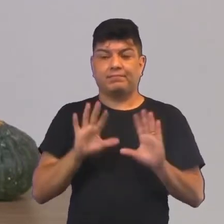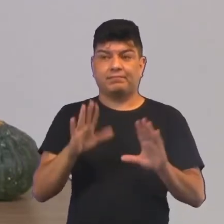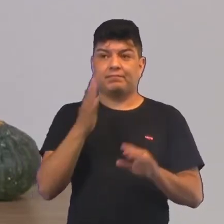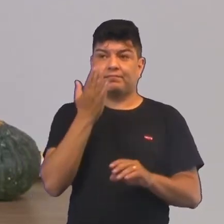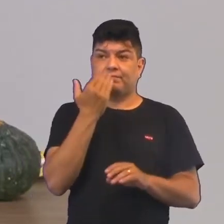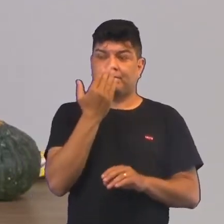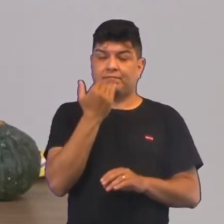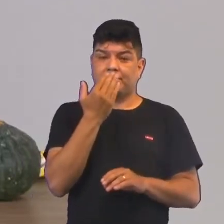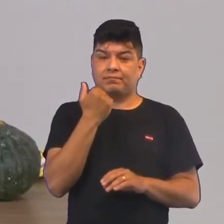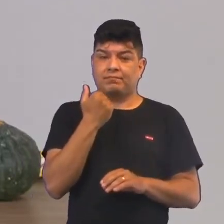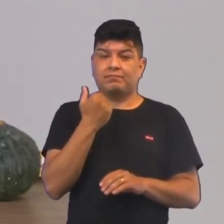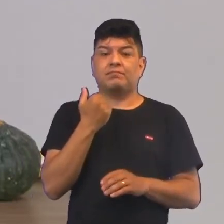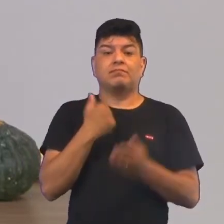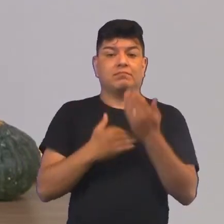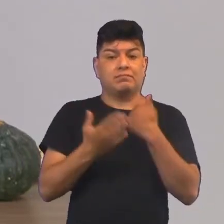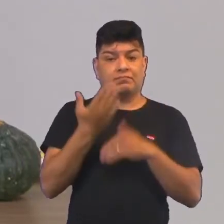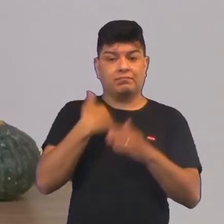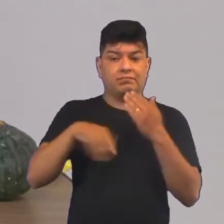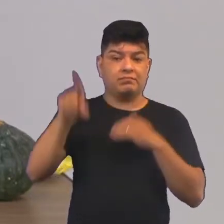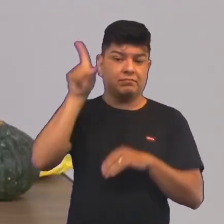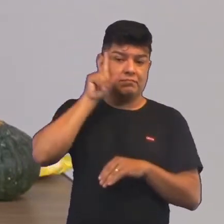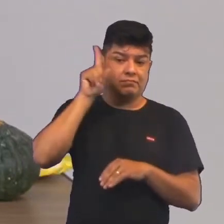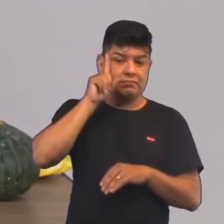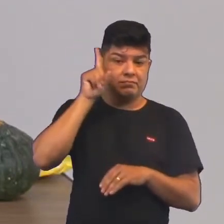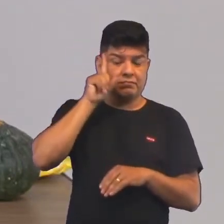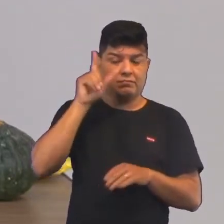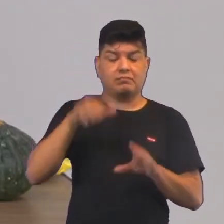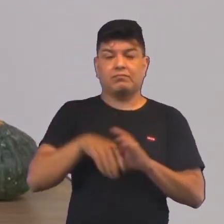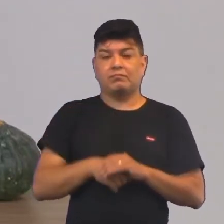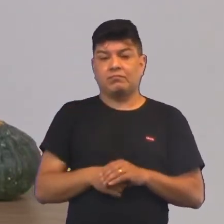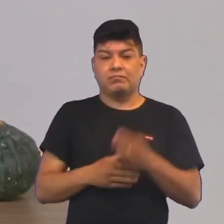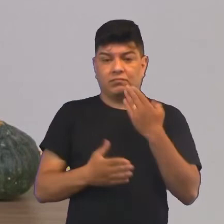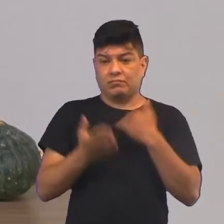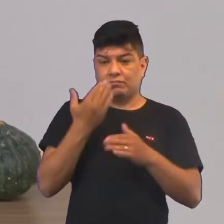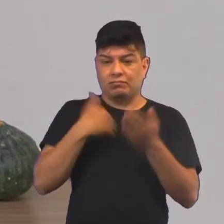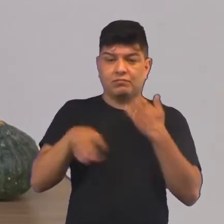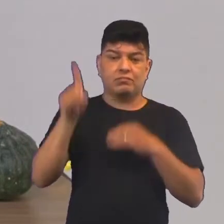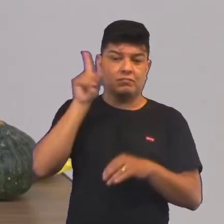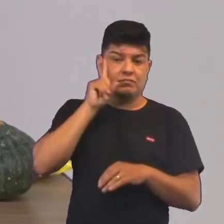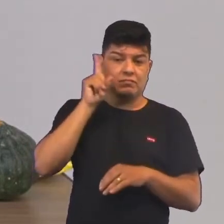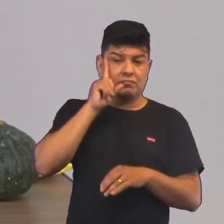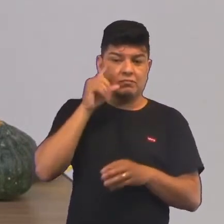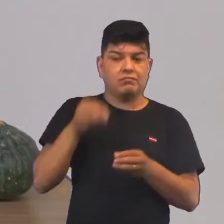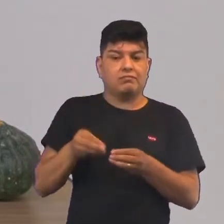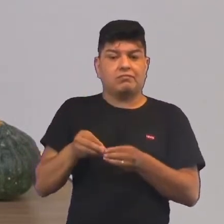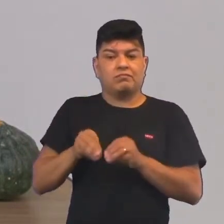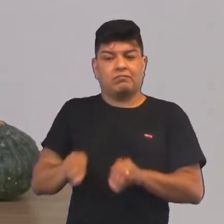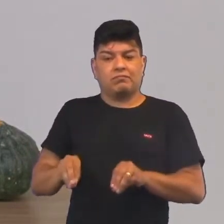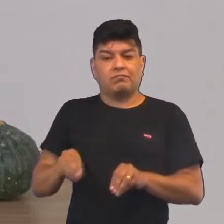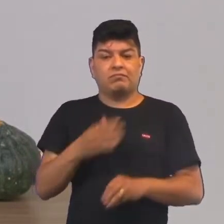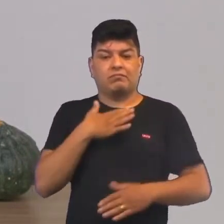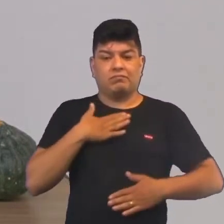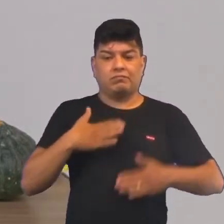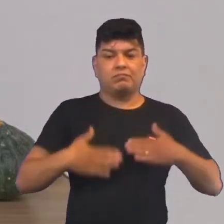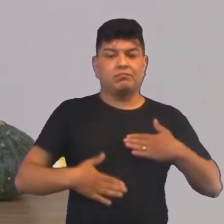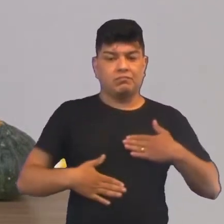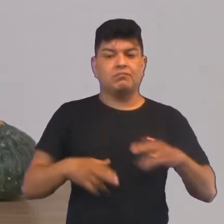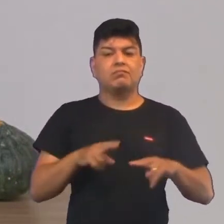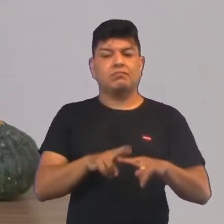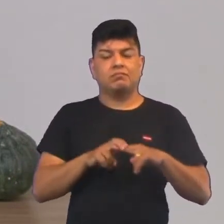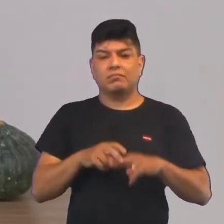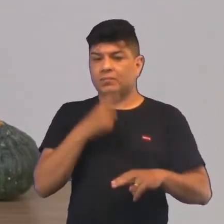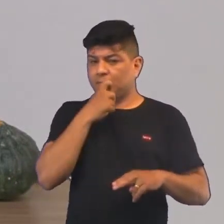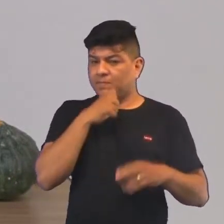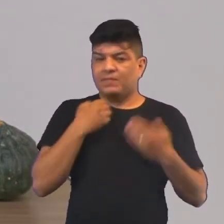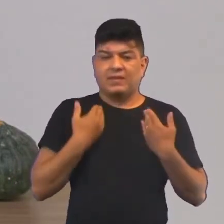esses alimentos sejam consumidos diariamente, ou seja, sejam consumidos todos os dias, vai prejudicar o seu organismo. Você vai